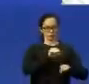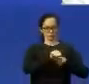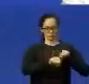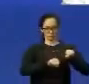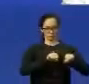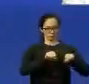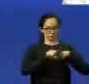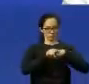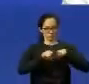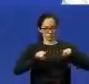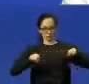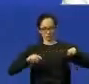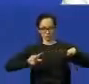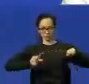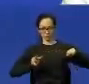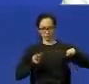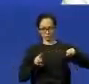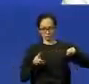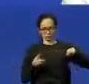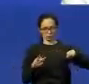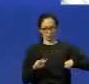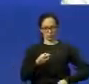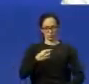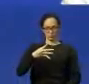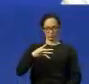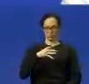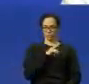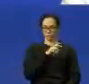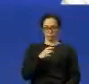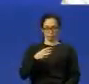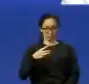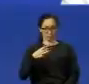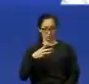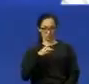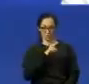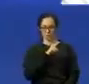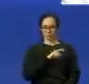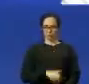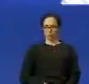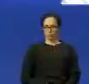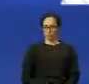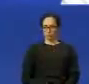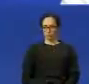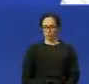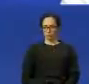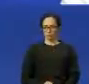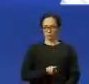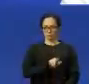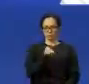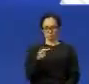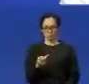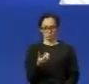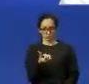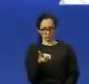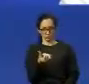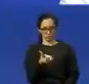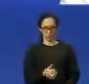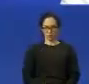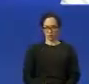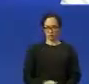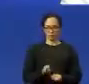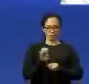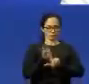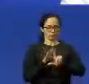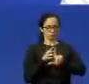do tipo mountain bike, que tinha 3 engrenagens para a catraca, para a coroa, e 6 engrenagens para a catraca. E dava ali